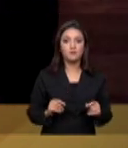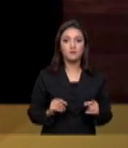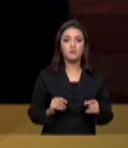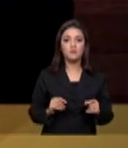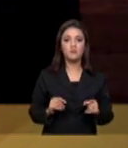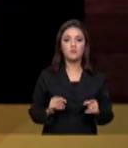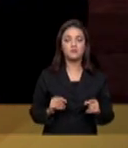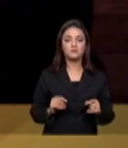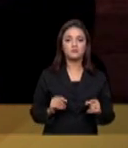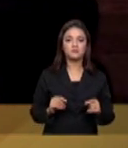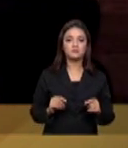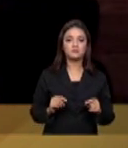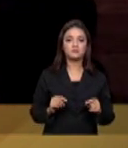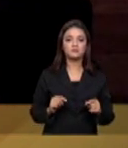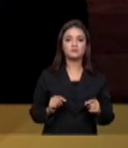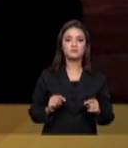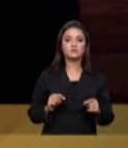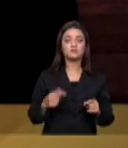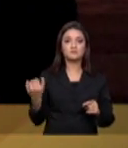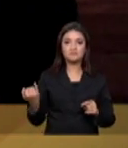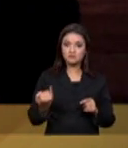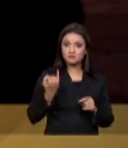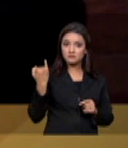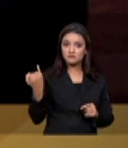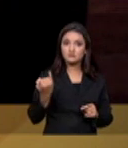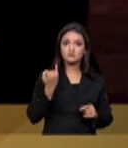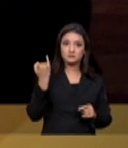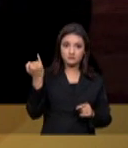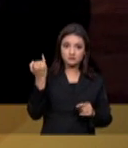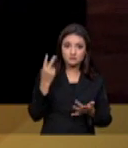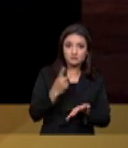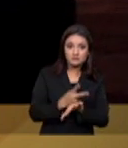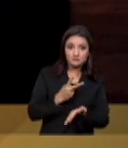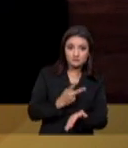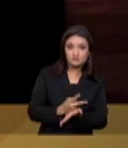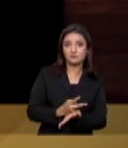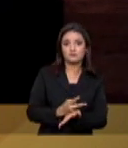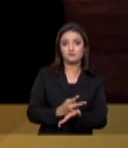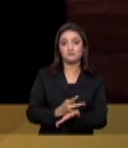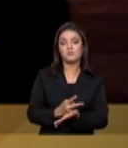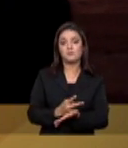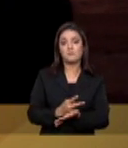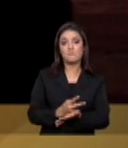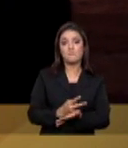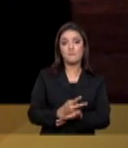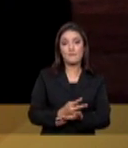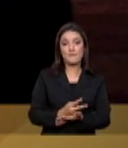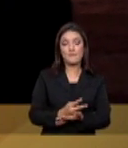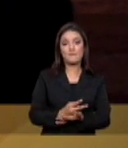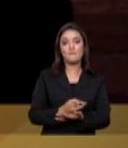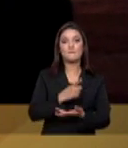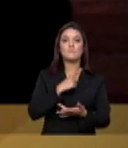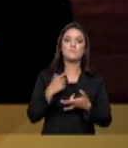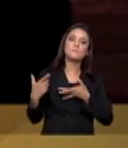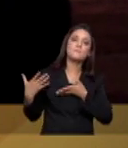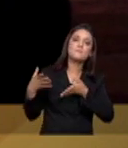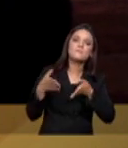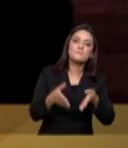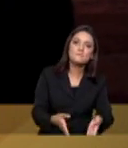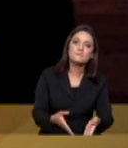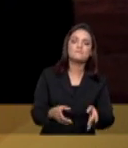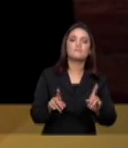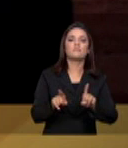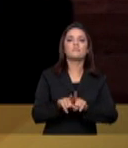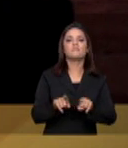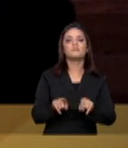importância limpa e mais do que importante imprescindível mesmo a participação e